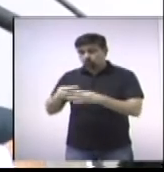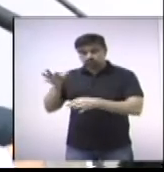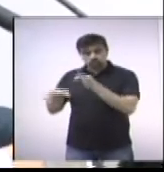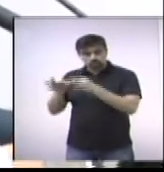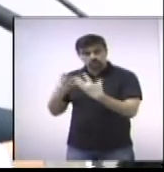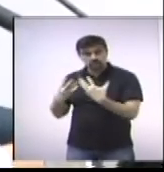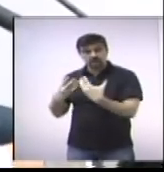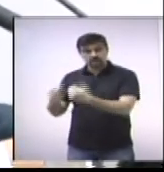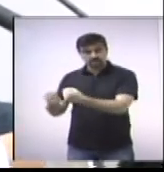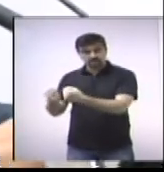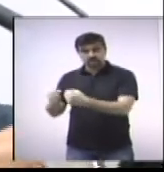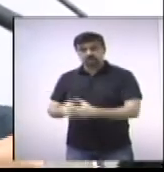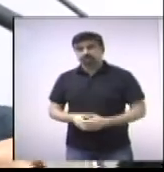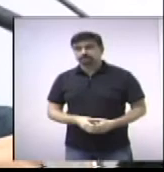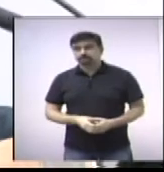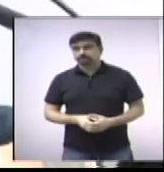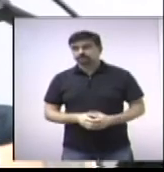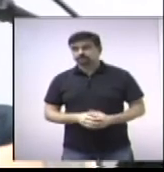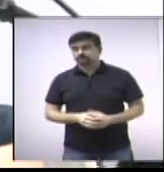favorável.